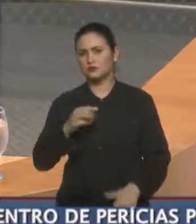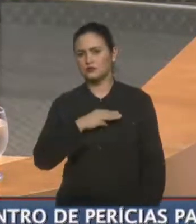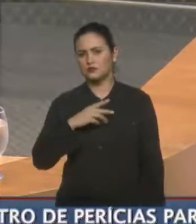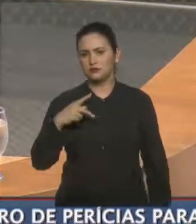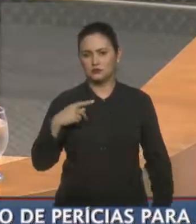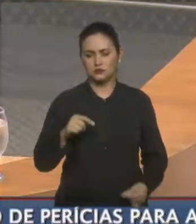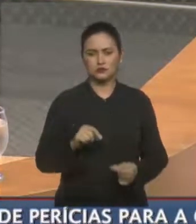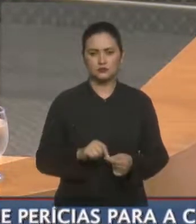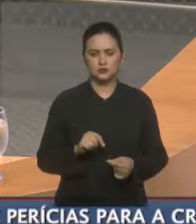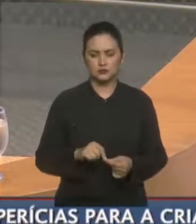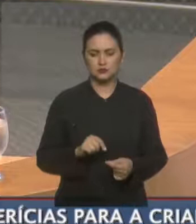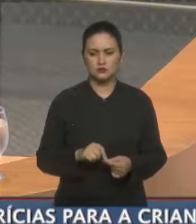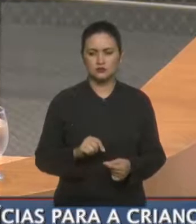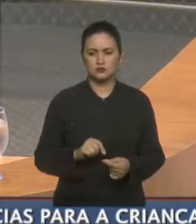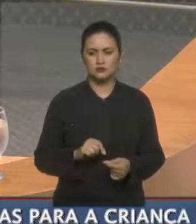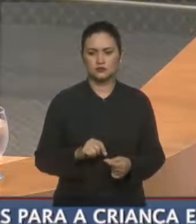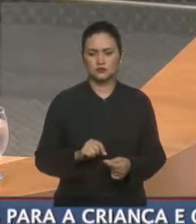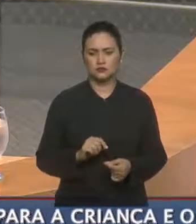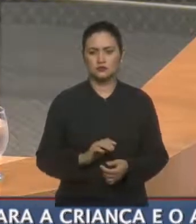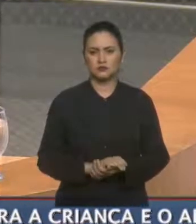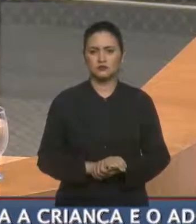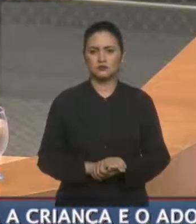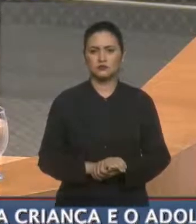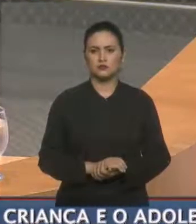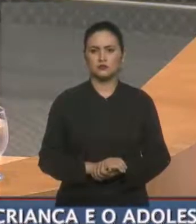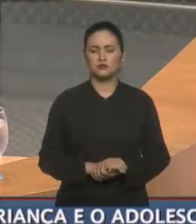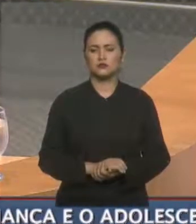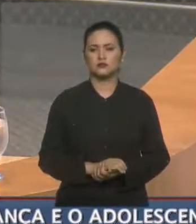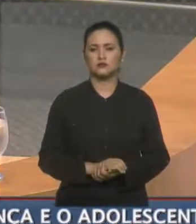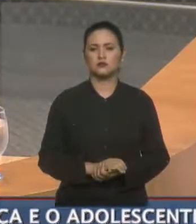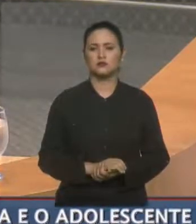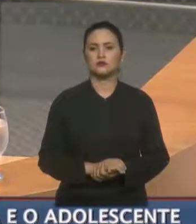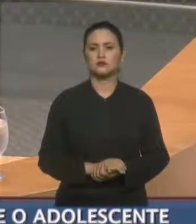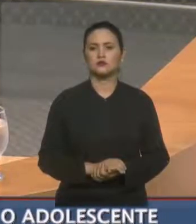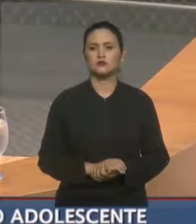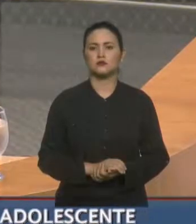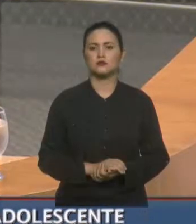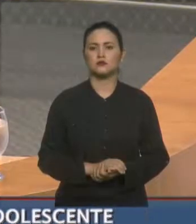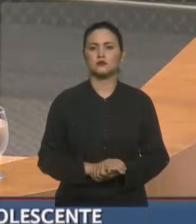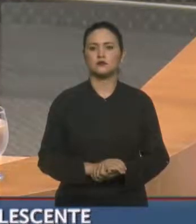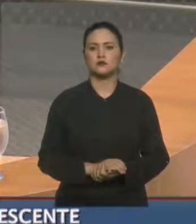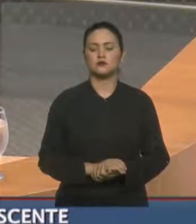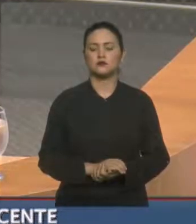feito, não só na sua função principal das ações